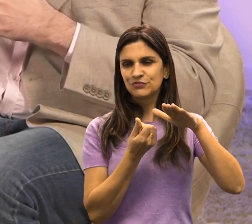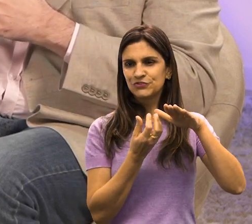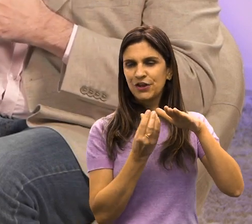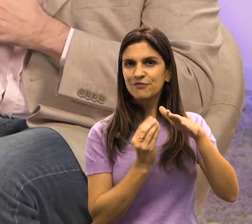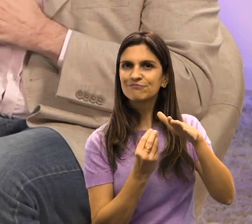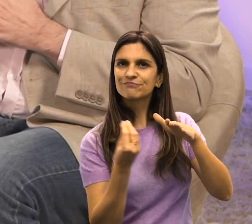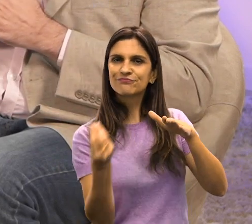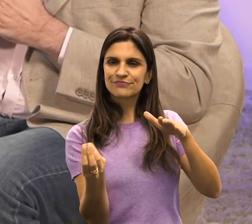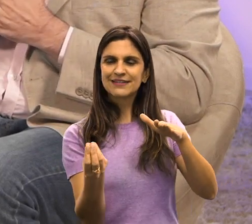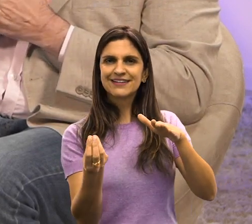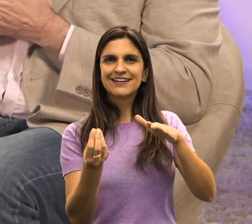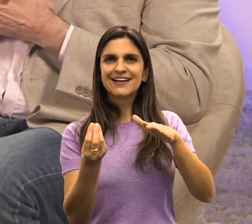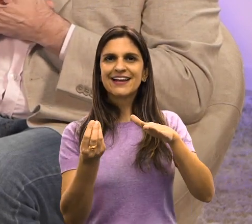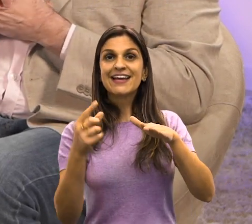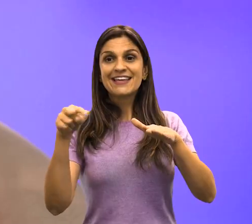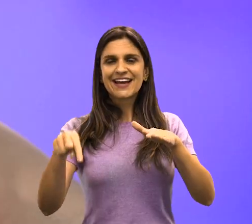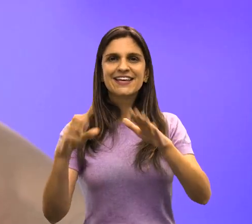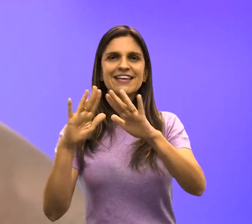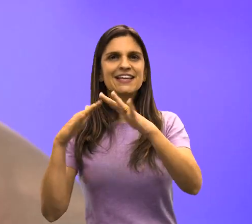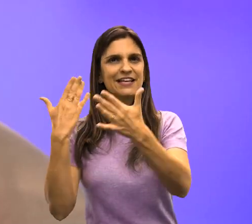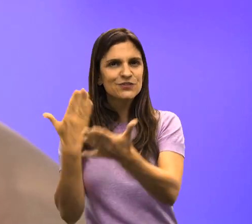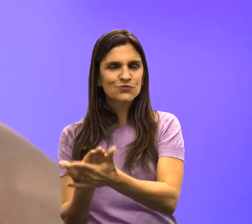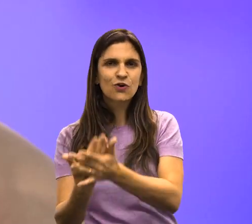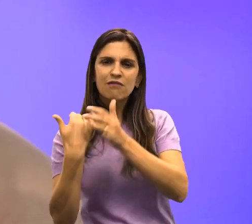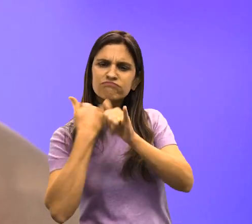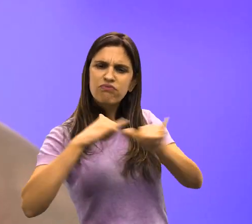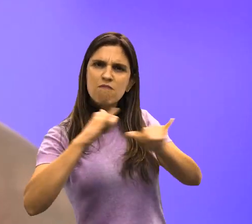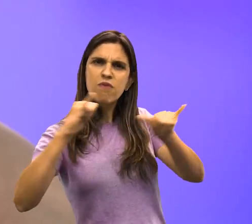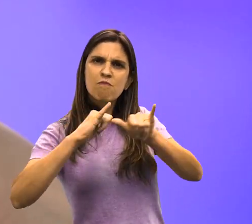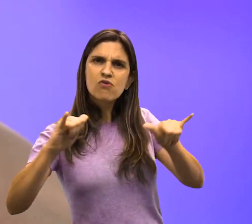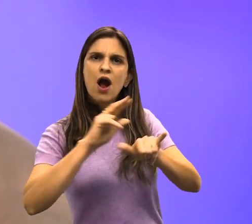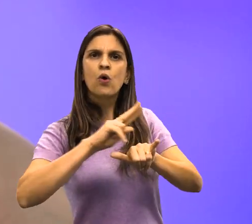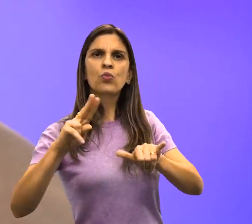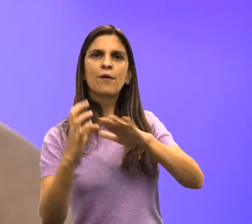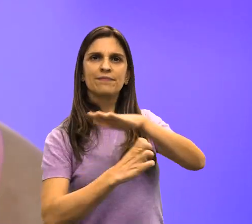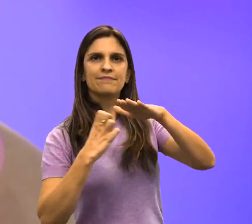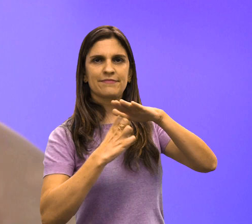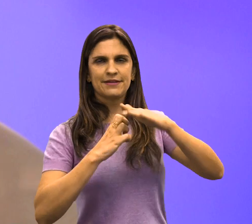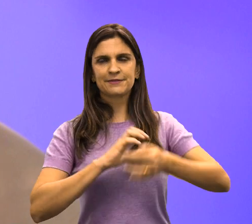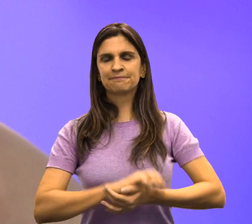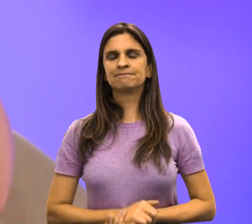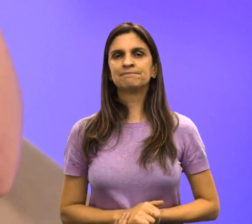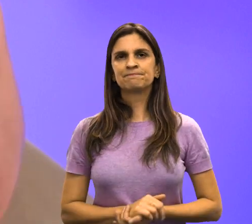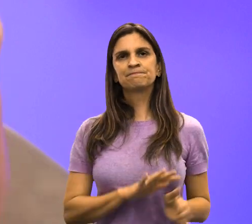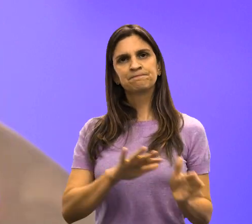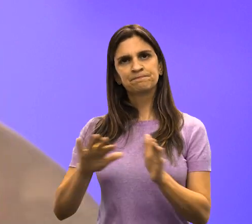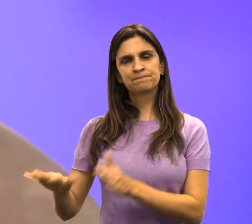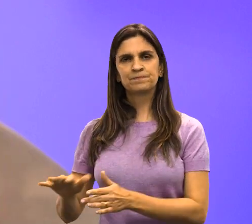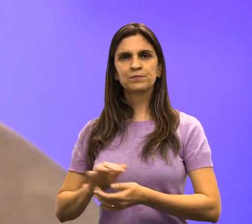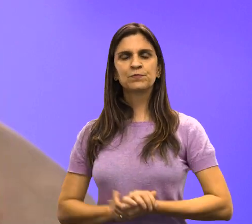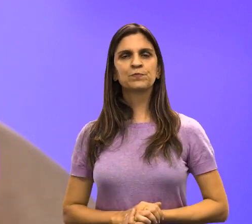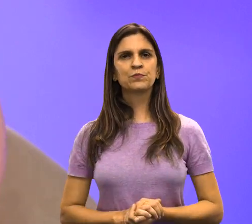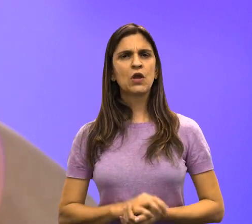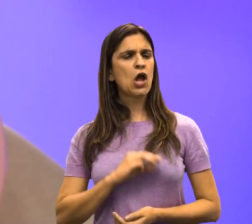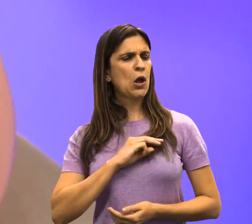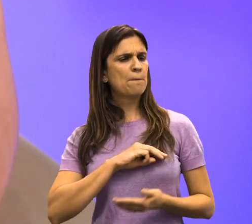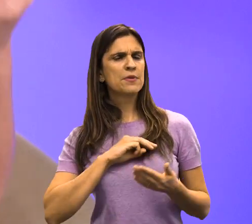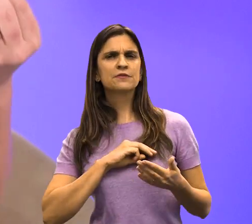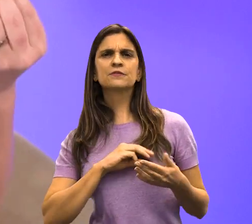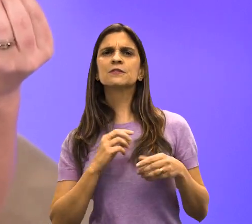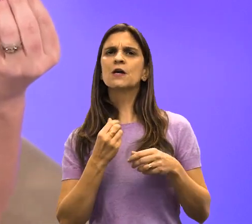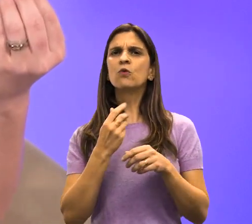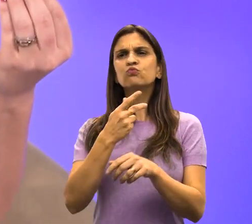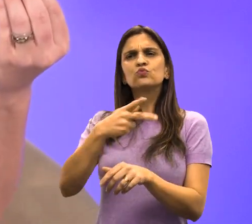do poder público. E agora, para a gente finalizar aqui o nosso bate-papo, qual seria a sua missão, né? O que